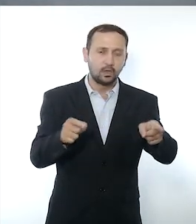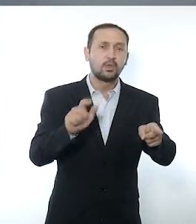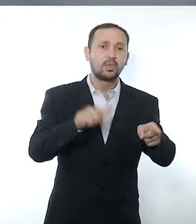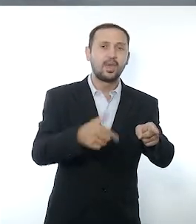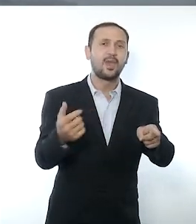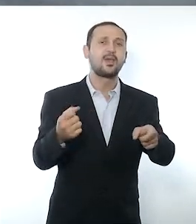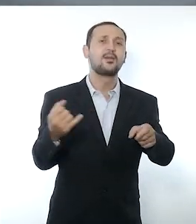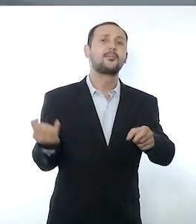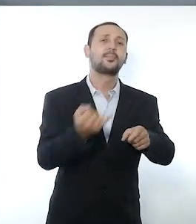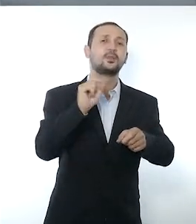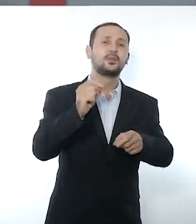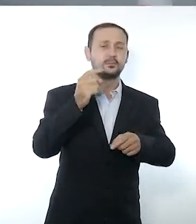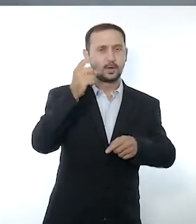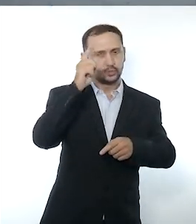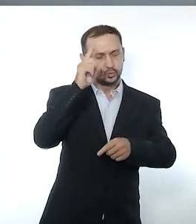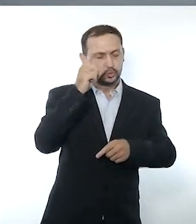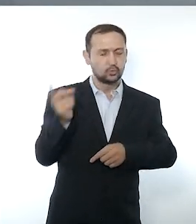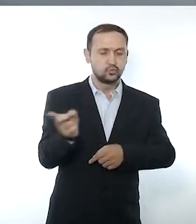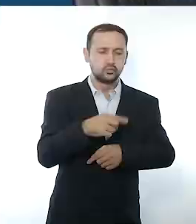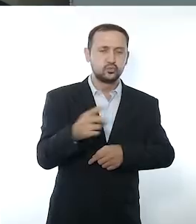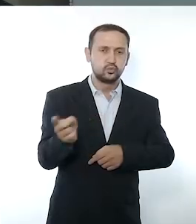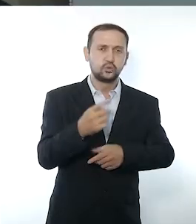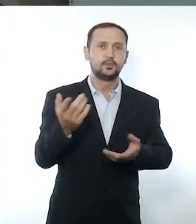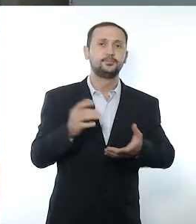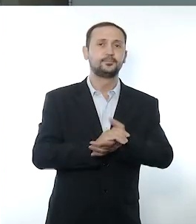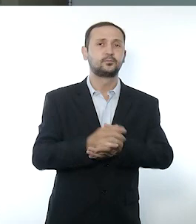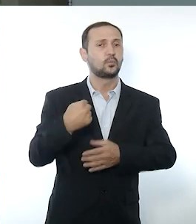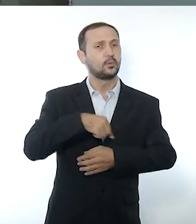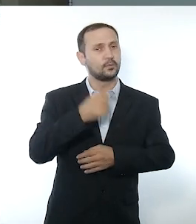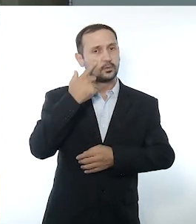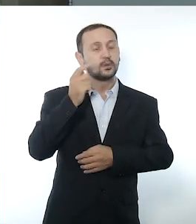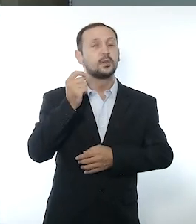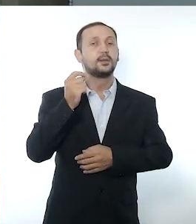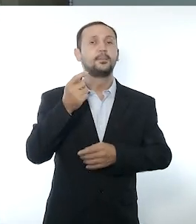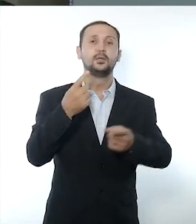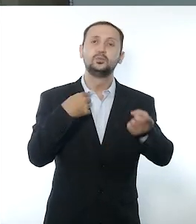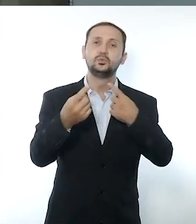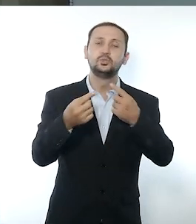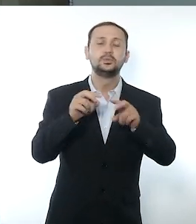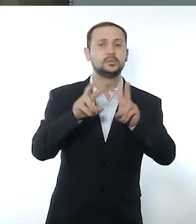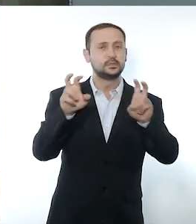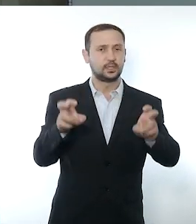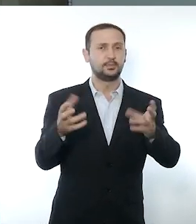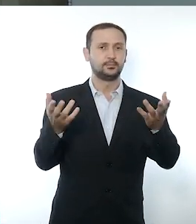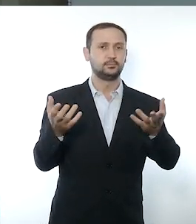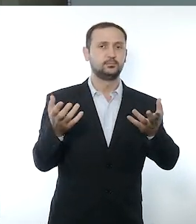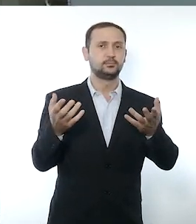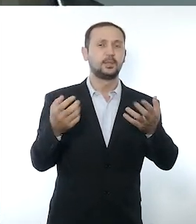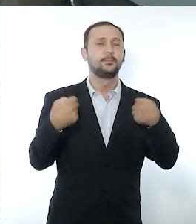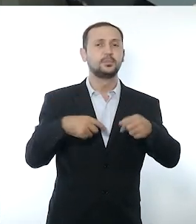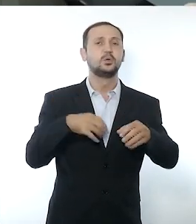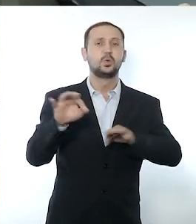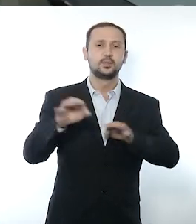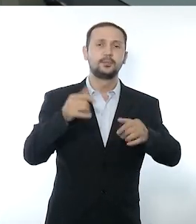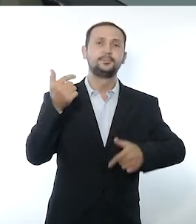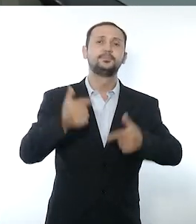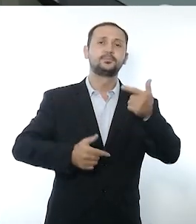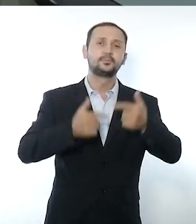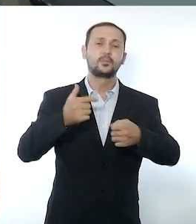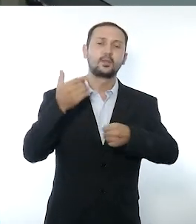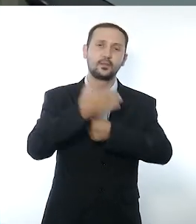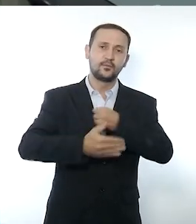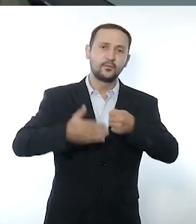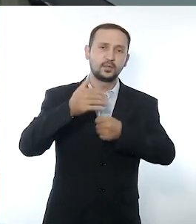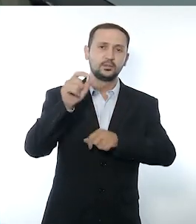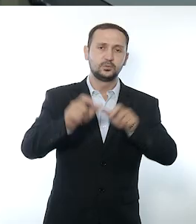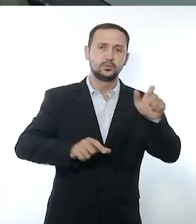são vitais para o fluxo diário dessas cidades. Nós estamos aqui exatamente para levantarmos a questão e podermos fazer politicamente a